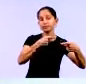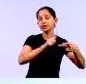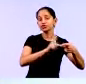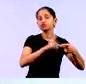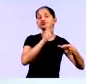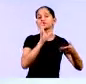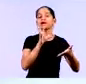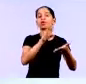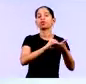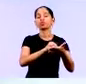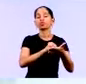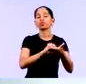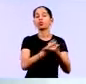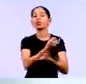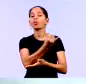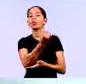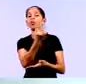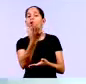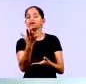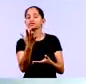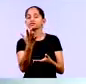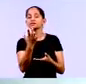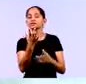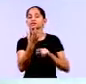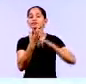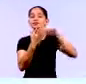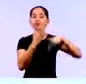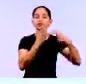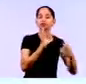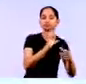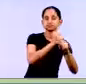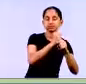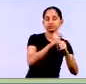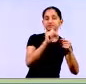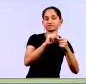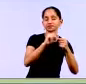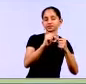quantas matérias-primas, e em termos de custo.